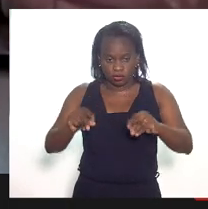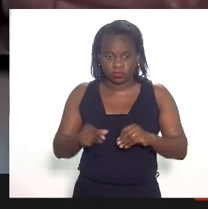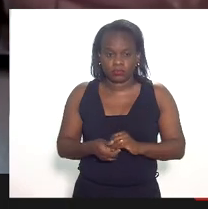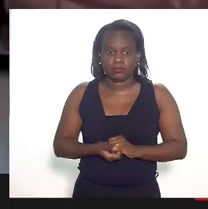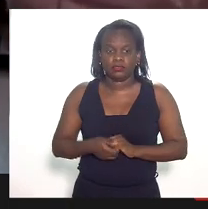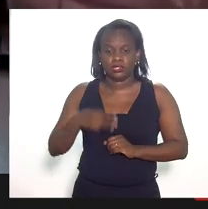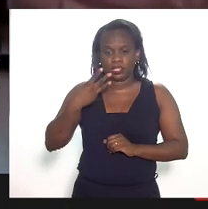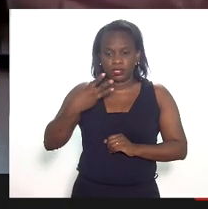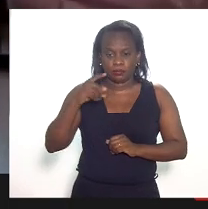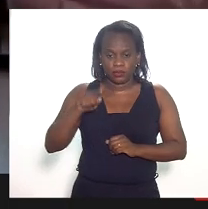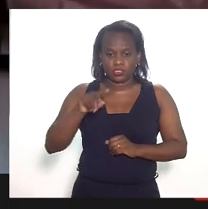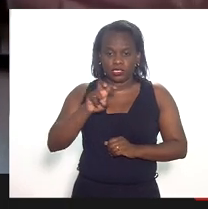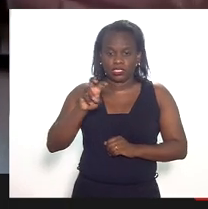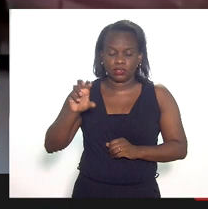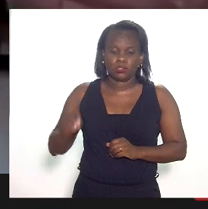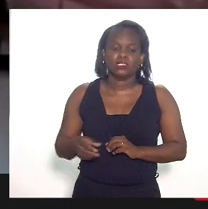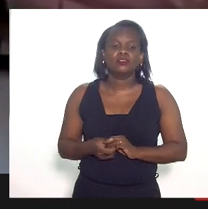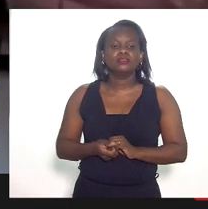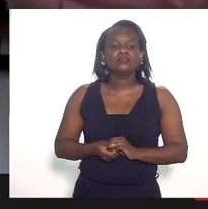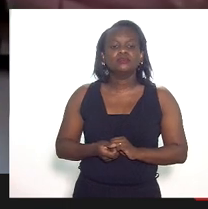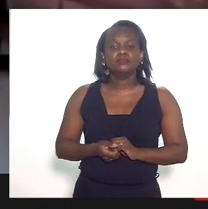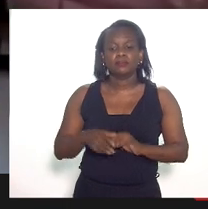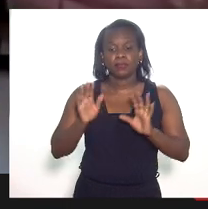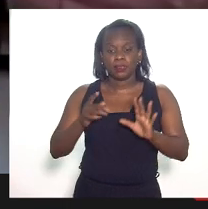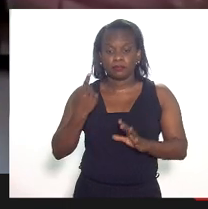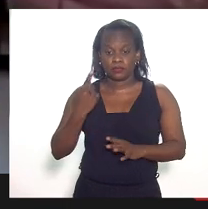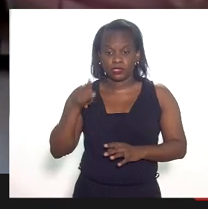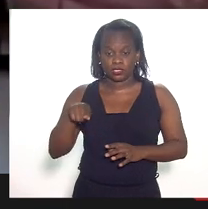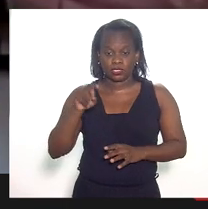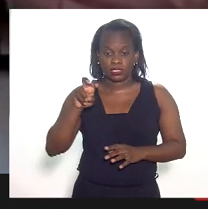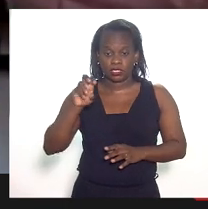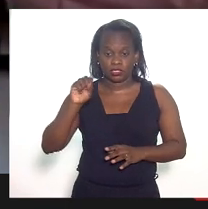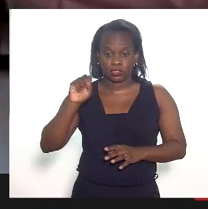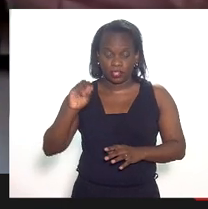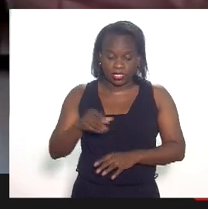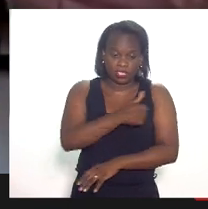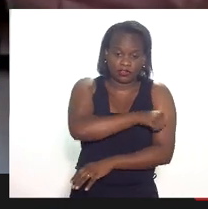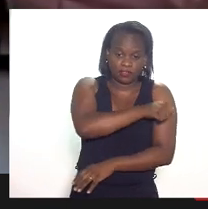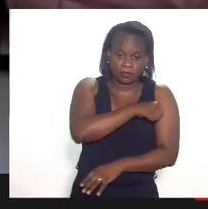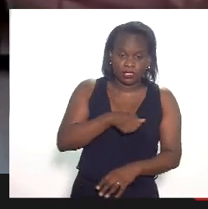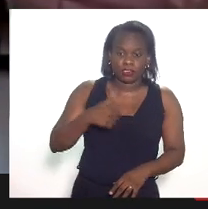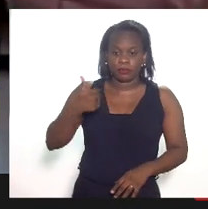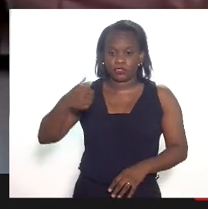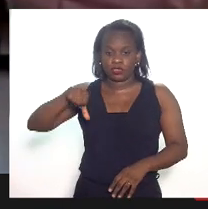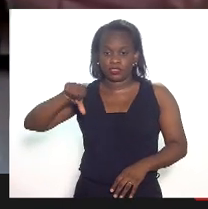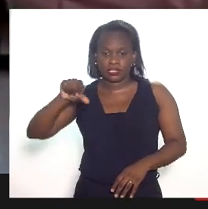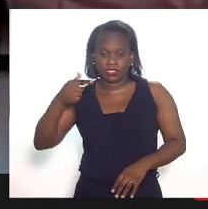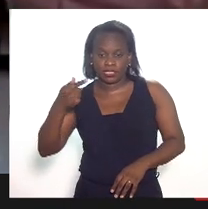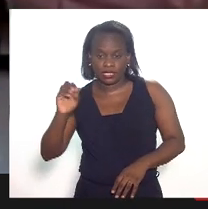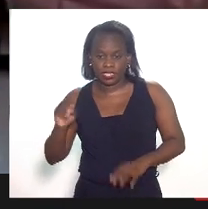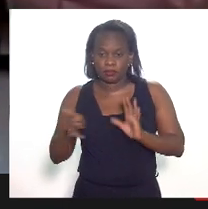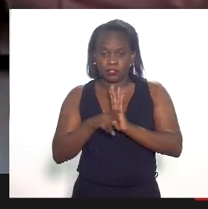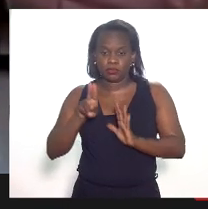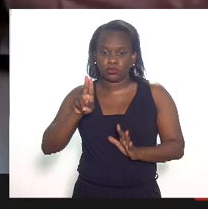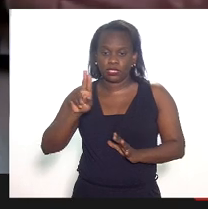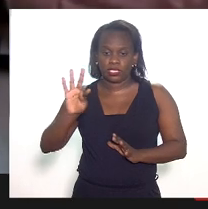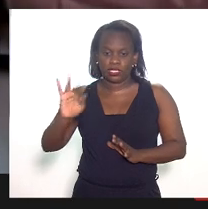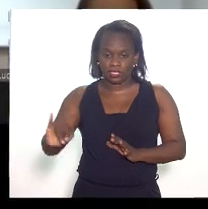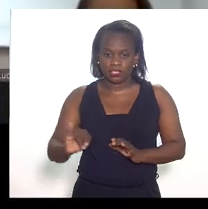3.550. Sendo 1.580 leitos de enfermaria e 1.970 leitos de UTI.